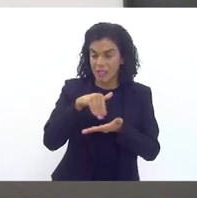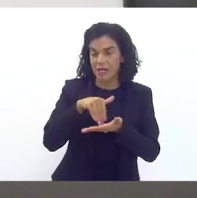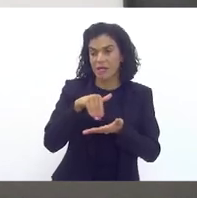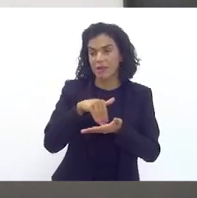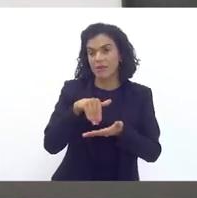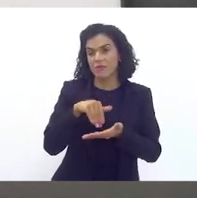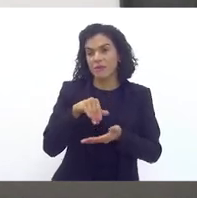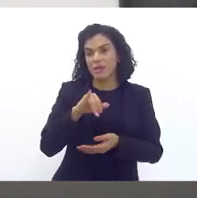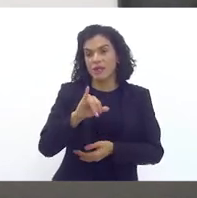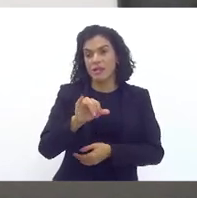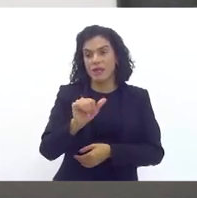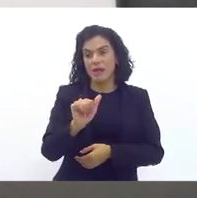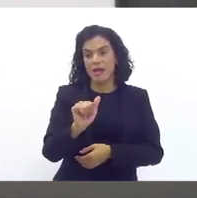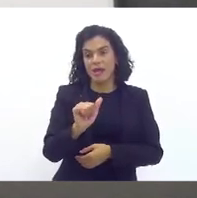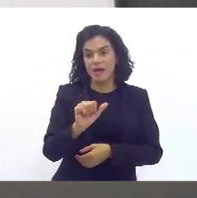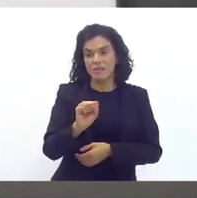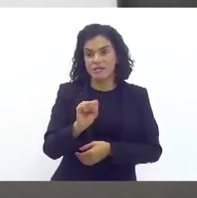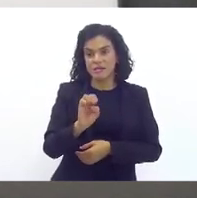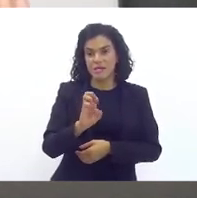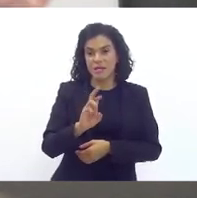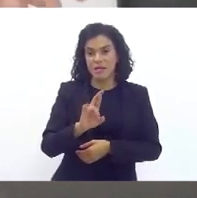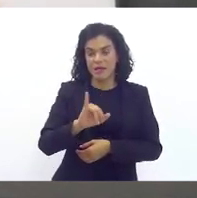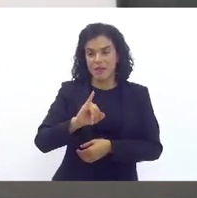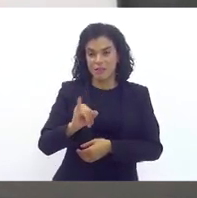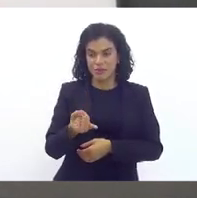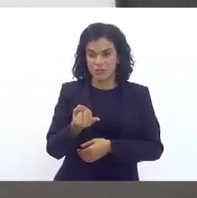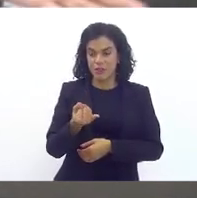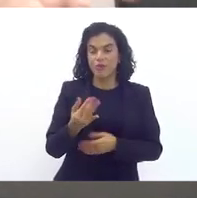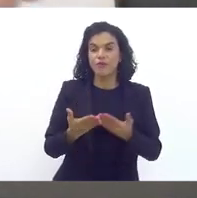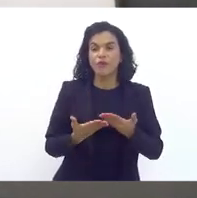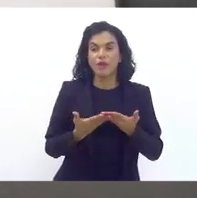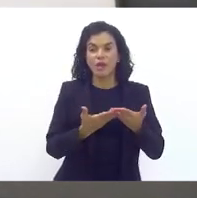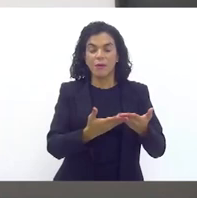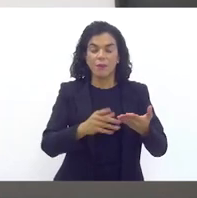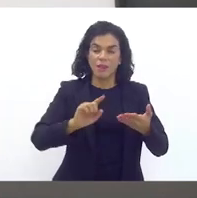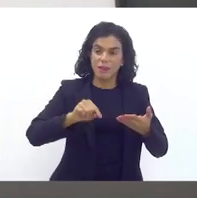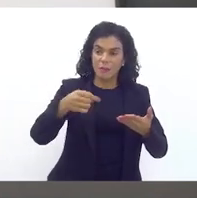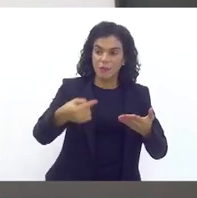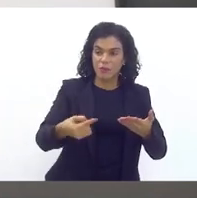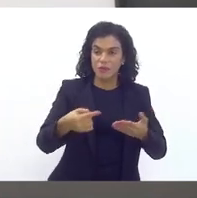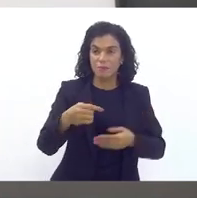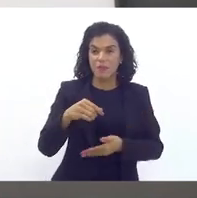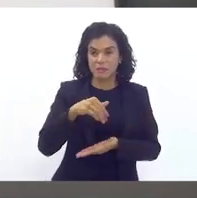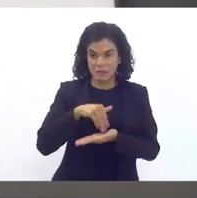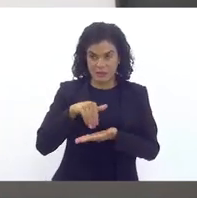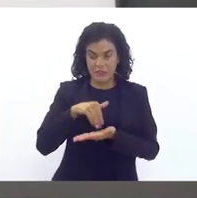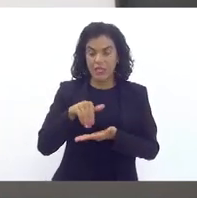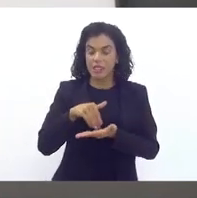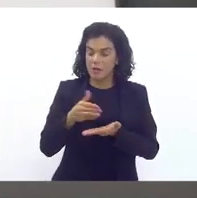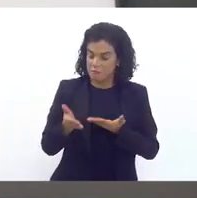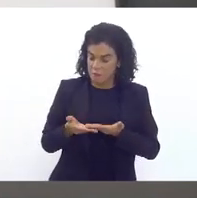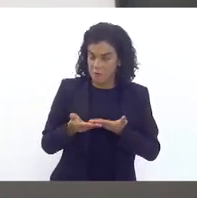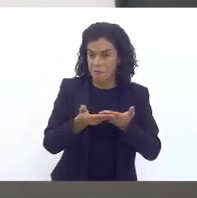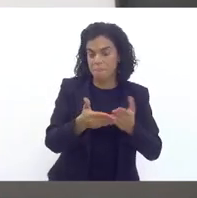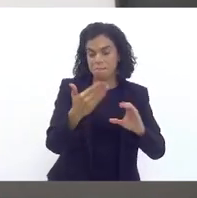não entrou, porque o do IESERJ foi encaminhado num período após, mas o da Secretaria foi, mas não entrou na